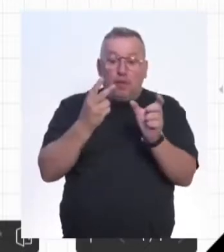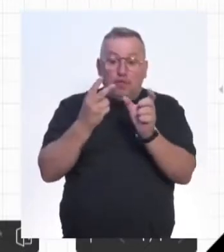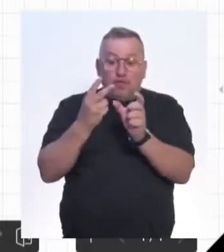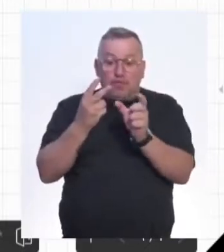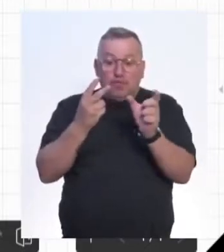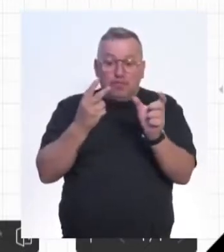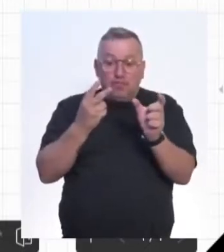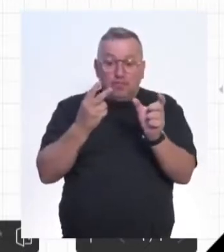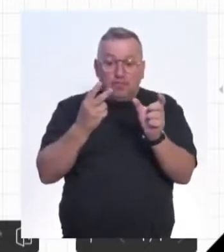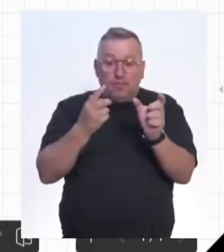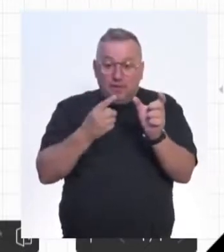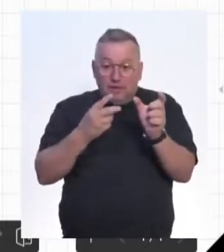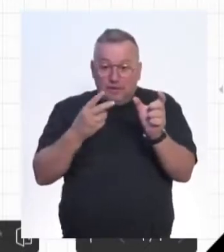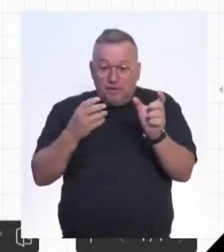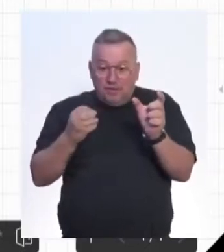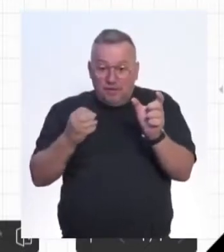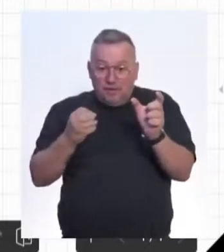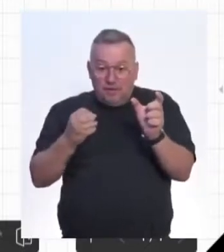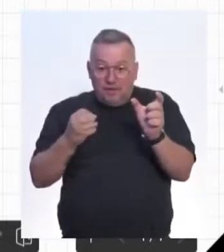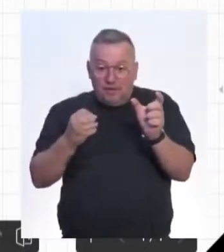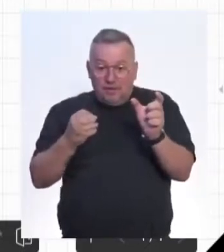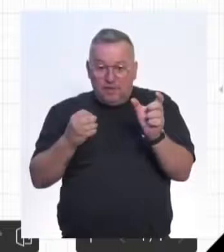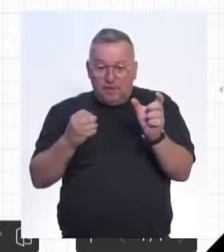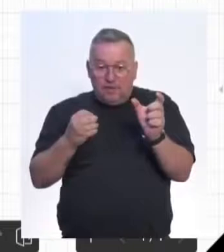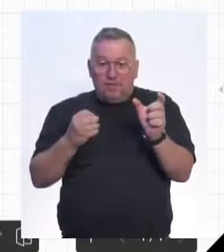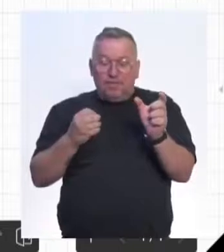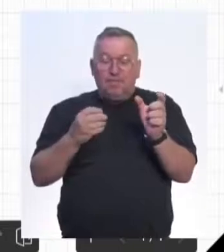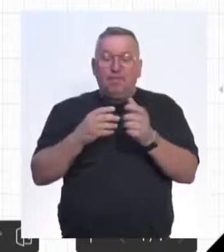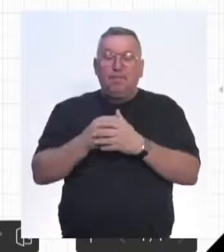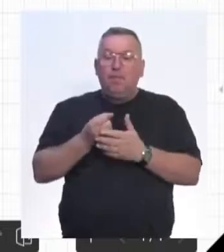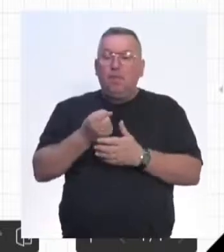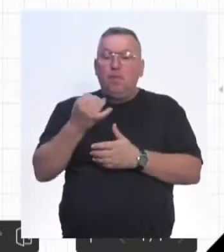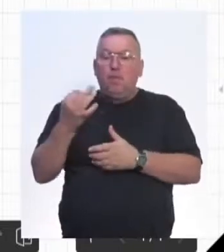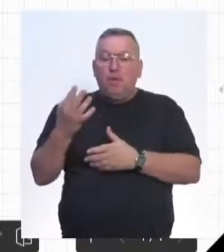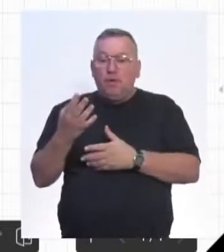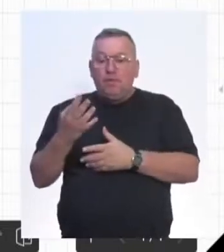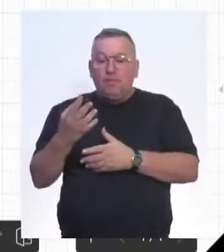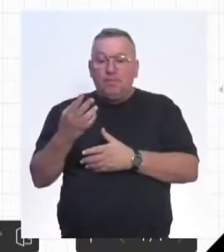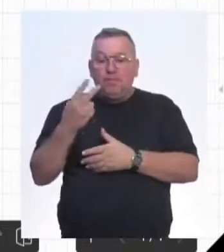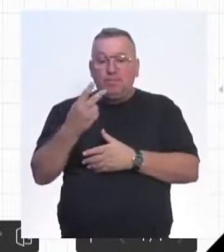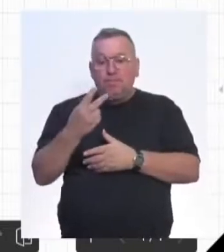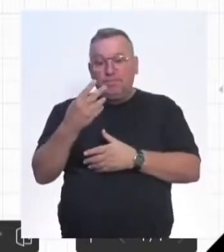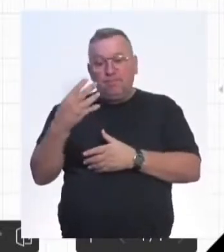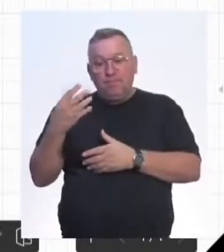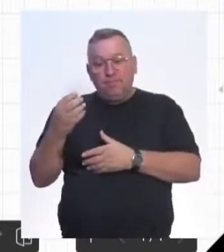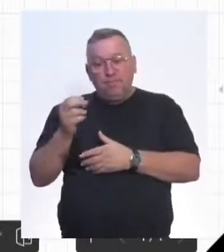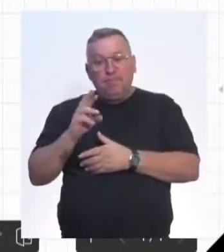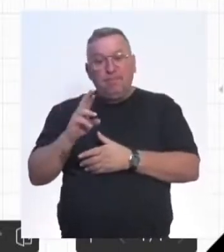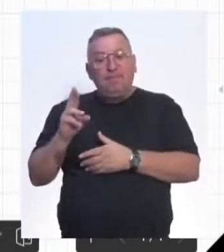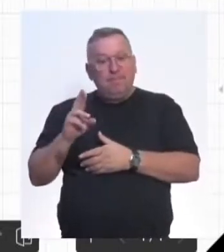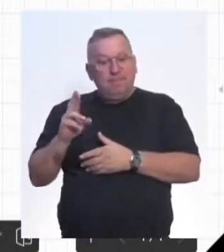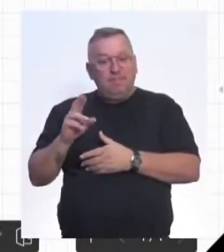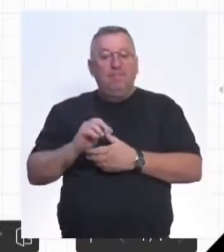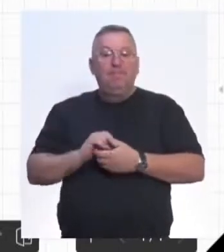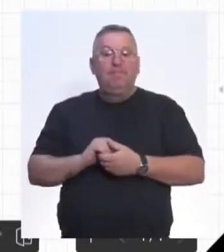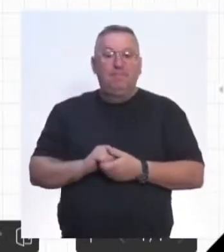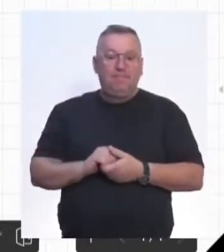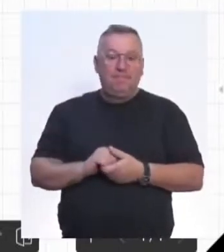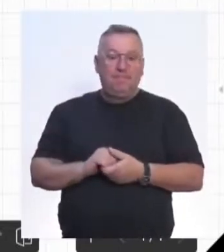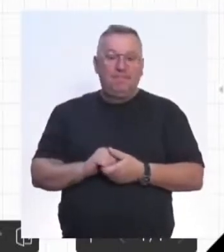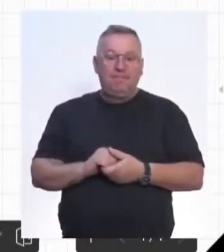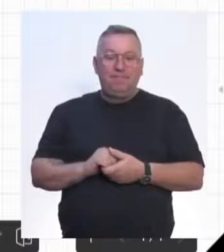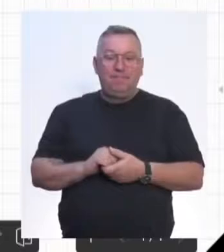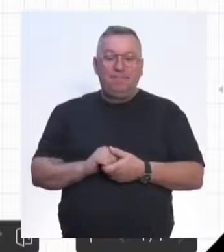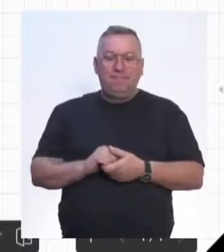Então, 2 que multiplica 120. Então, eu encontro os R$240, que é a